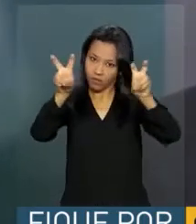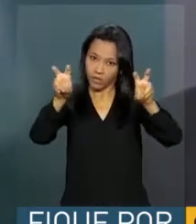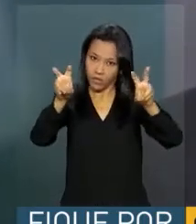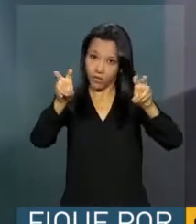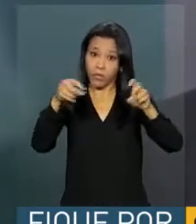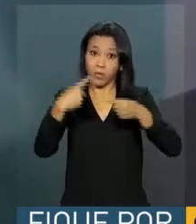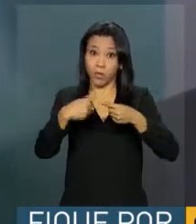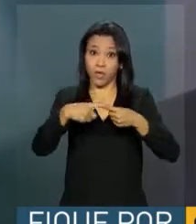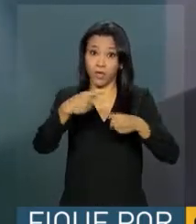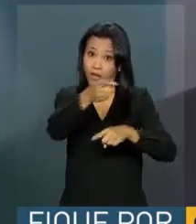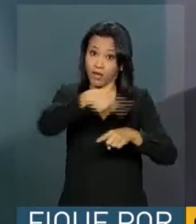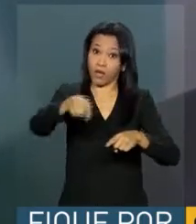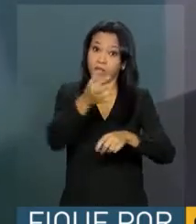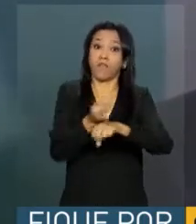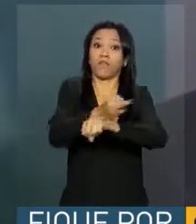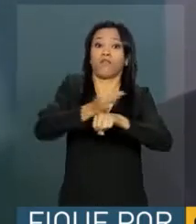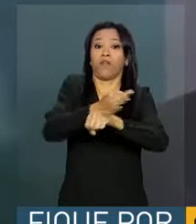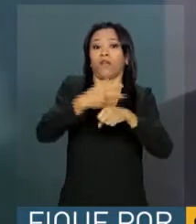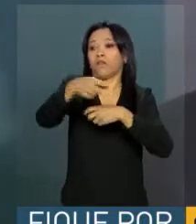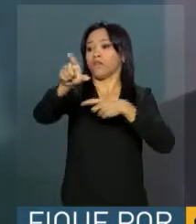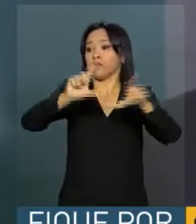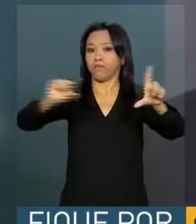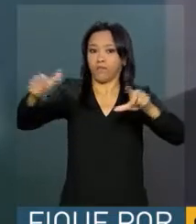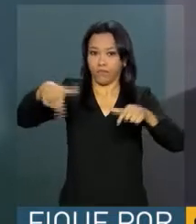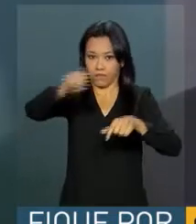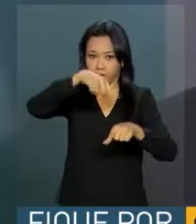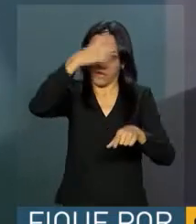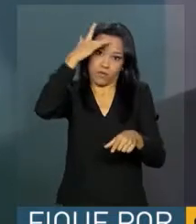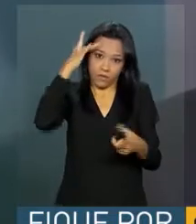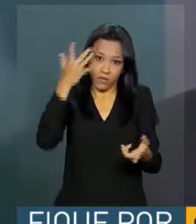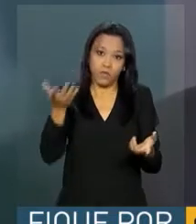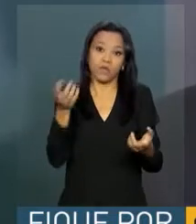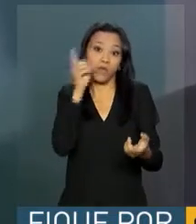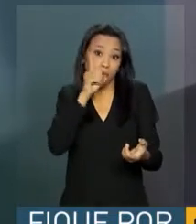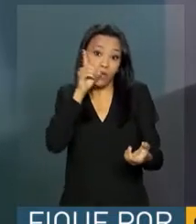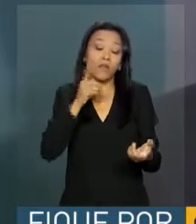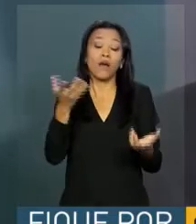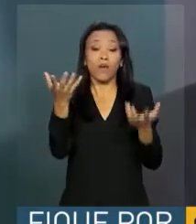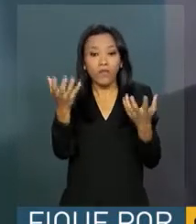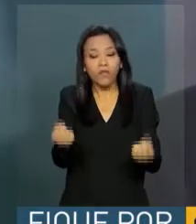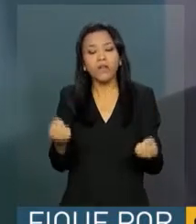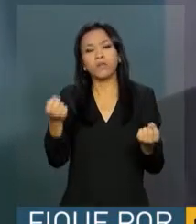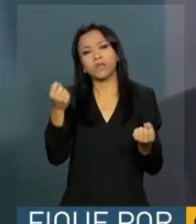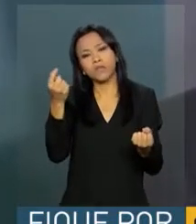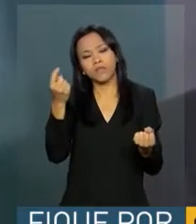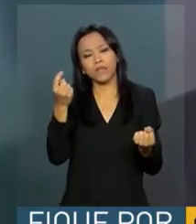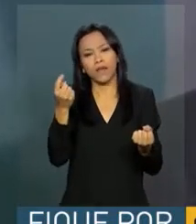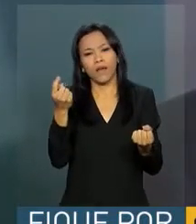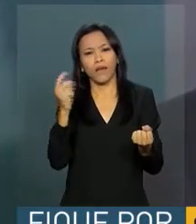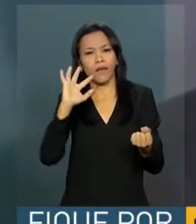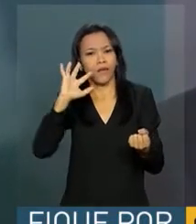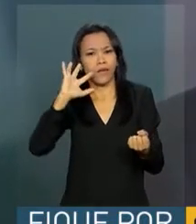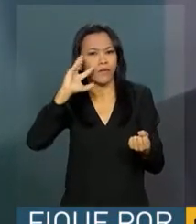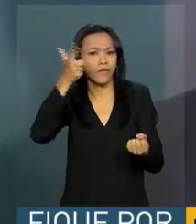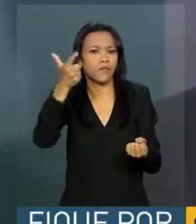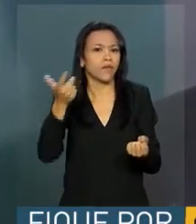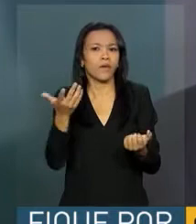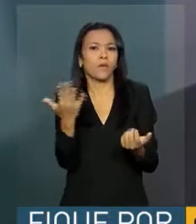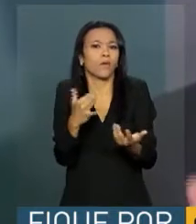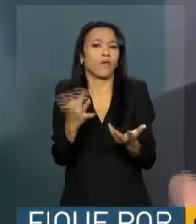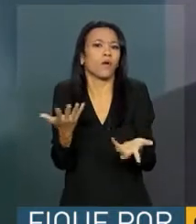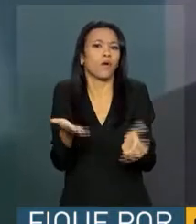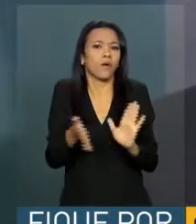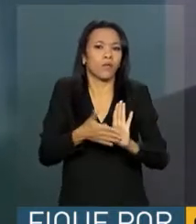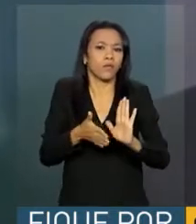E a partir daí, vamos definir exatamente qual é a proposta